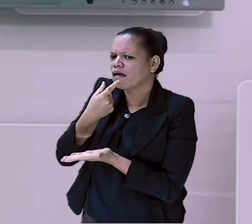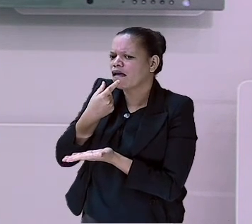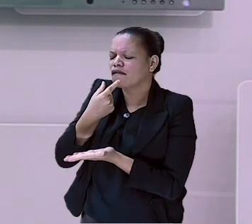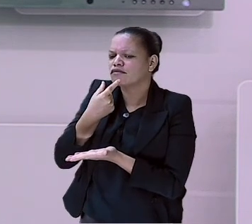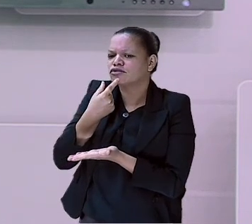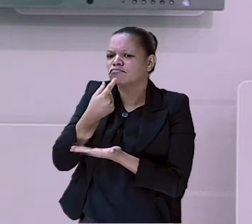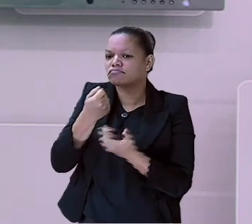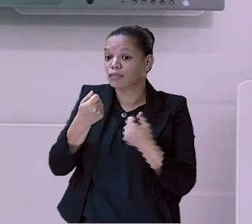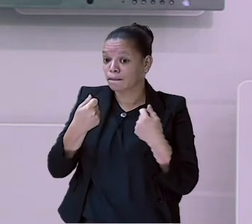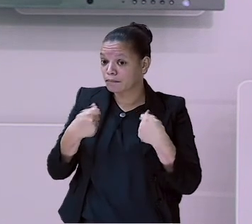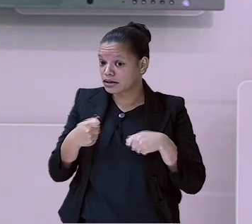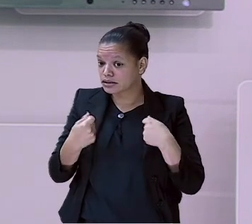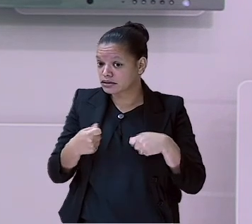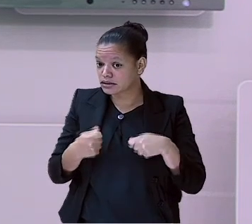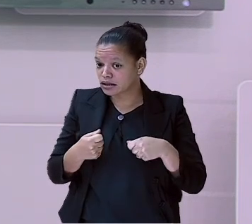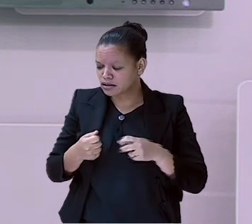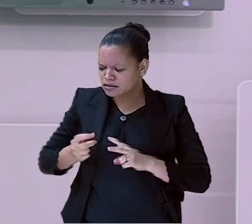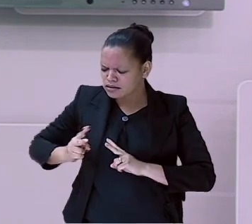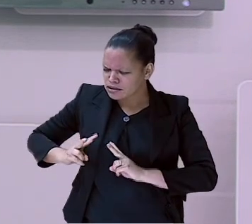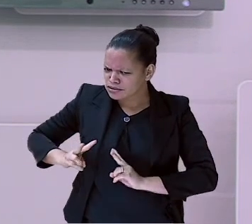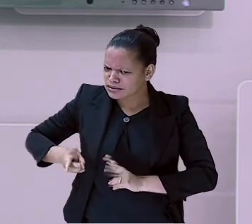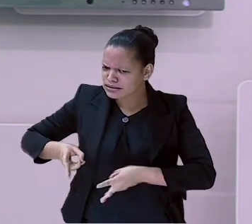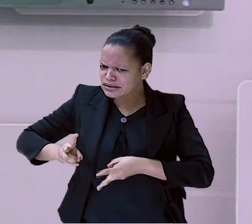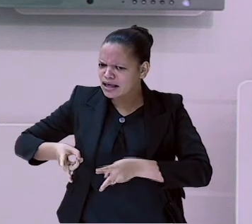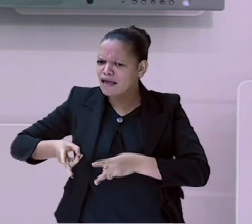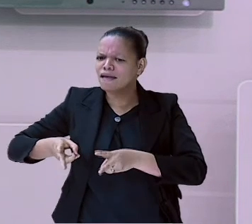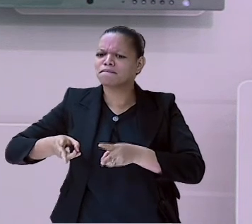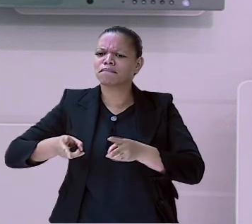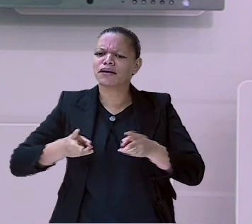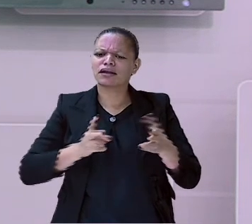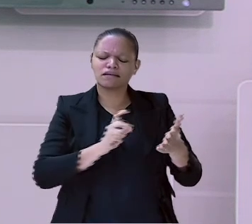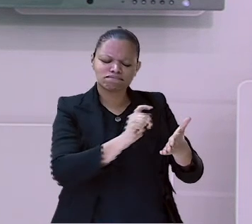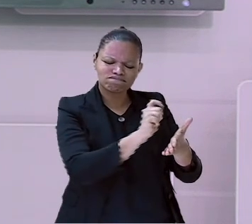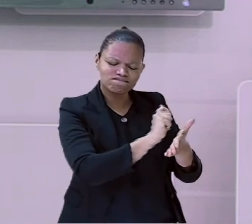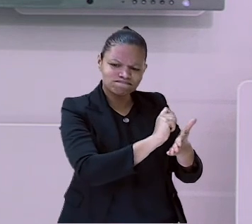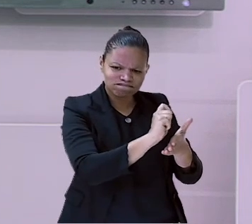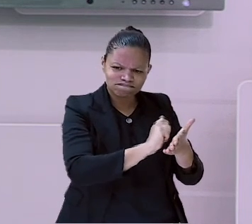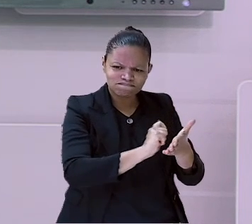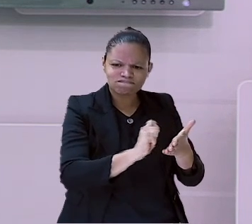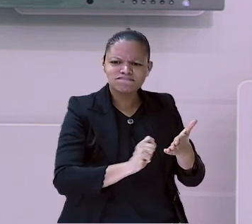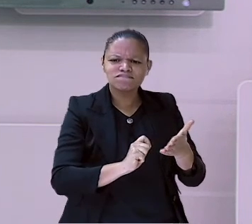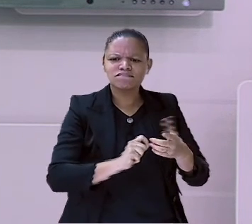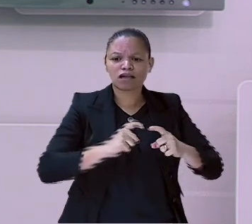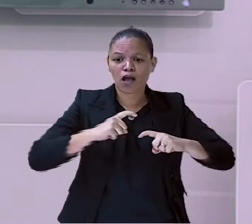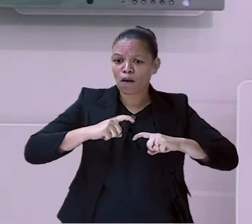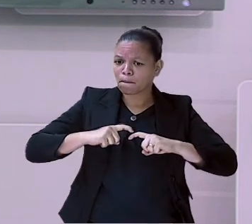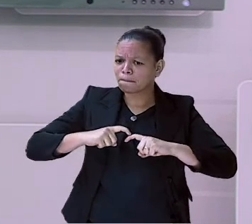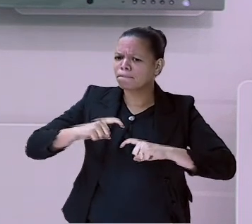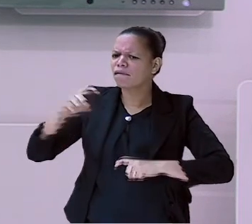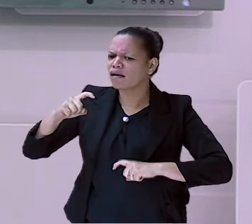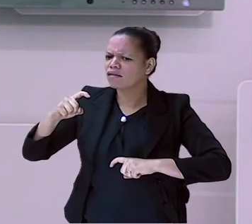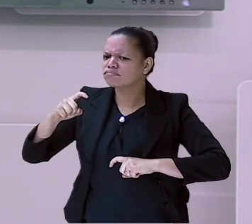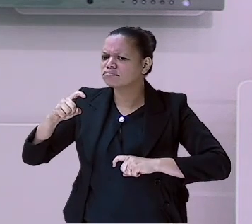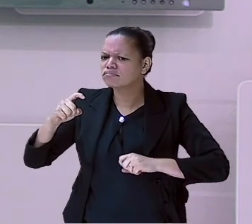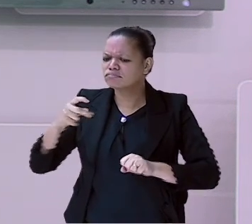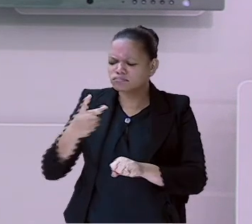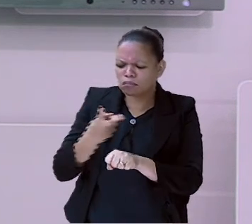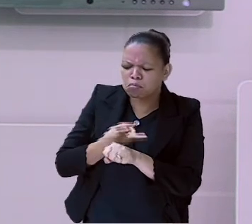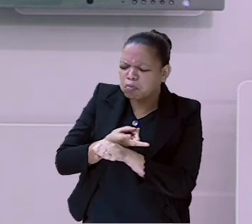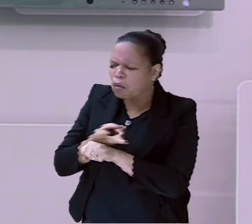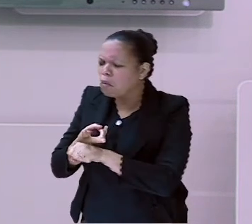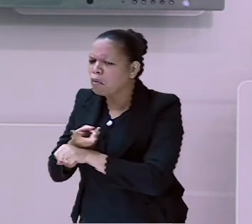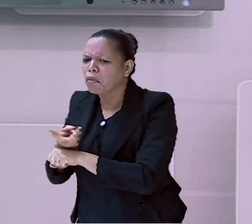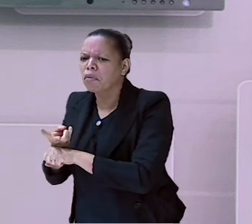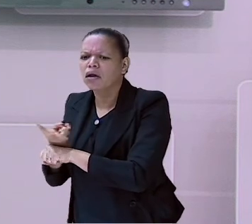um remédio, não pedir do filho um remédio, tá? Sempre procurar um médico, vá no posto de